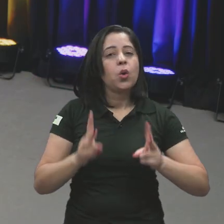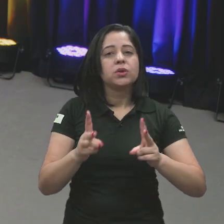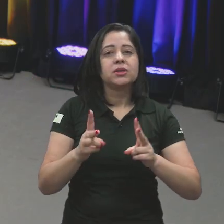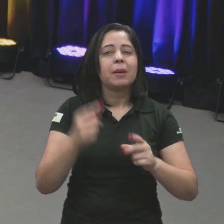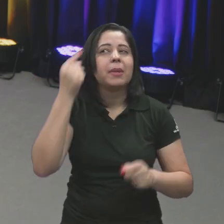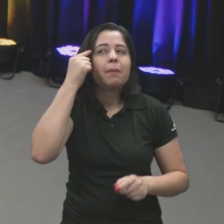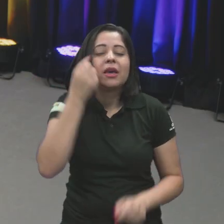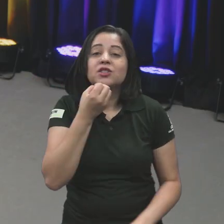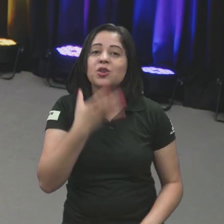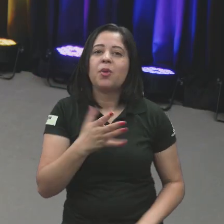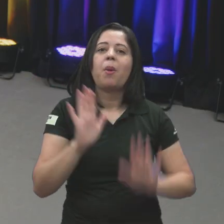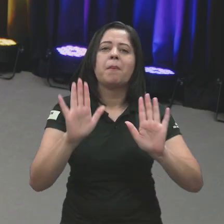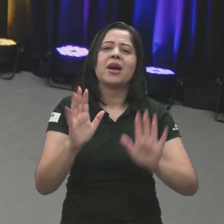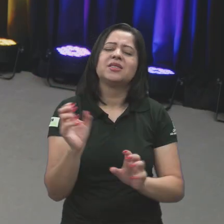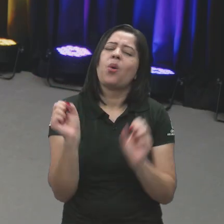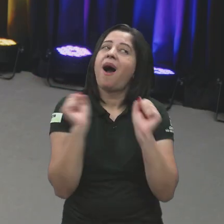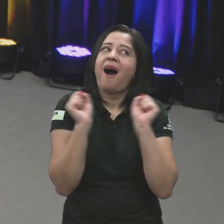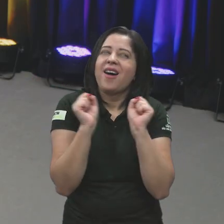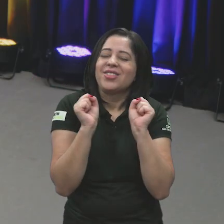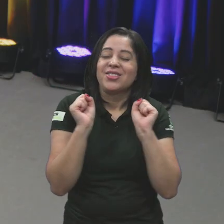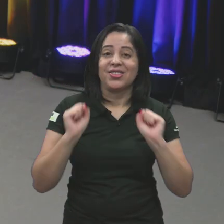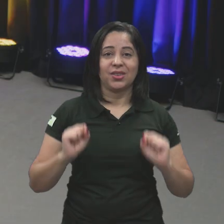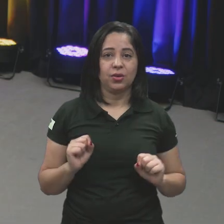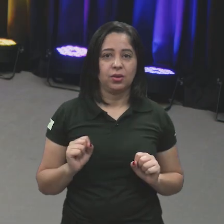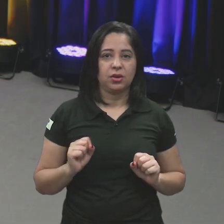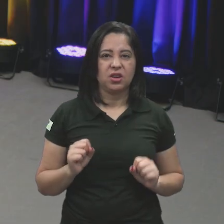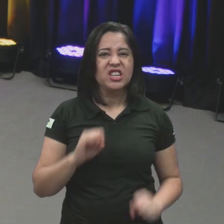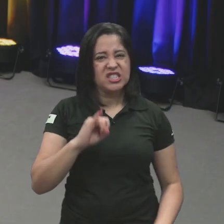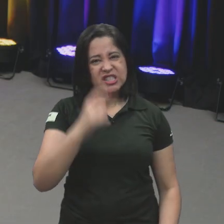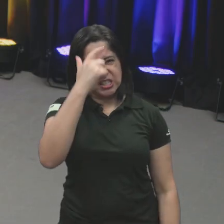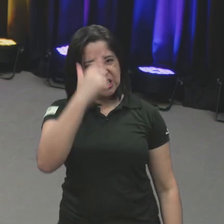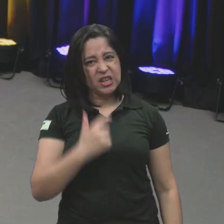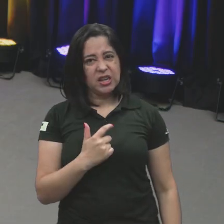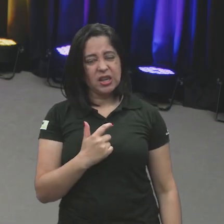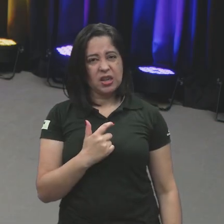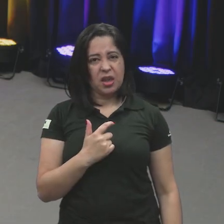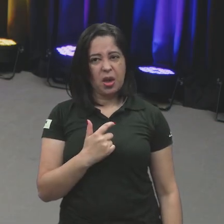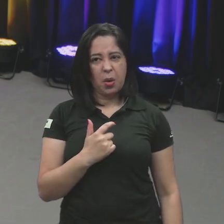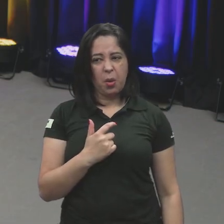saber de uma coisa? Eu adoro essa ideia. Se eu fosse mesmo